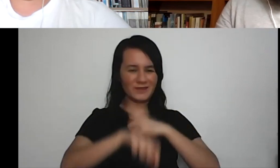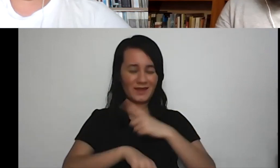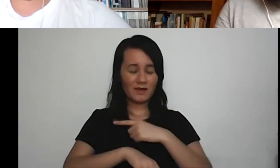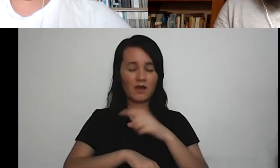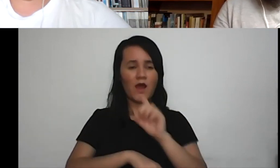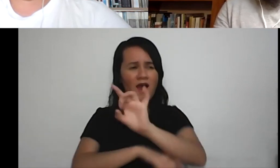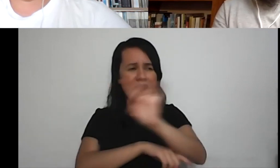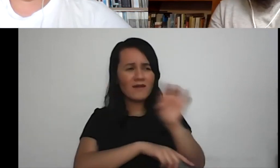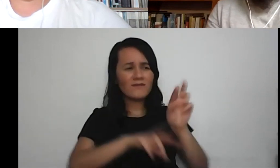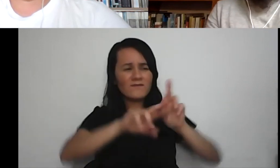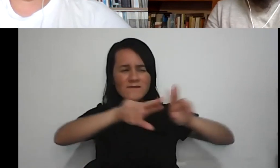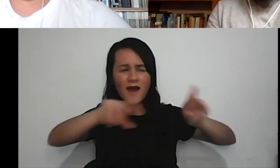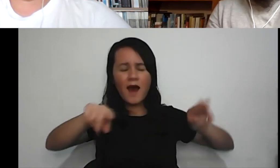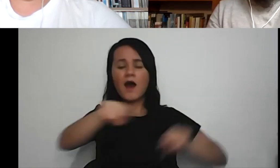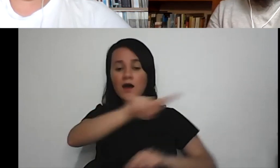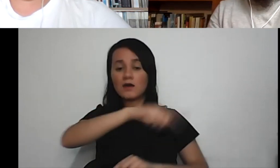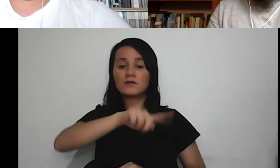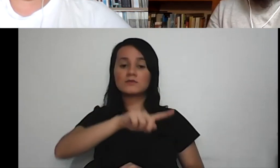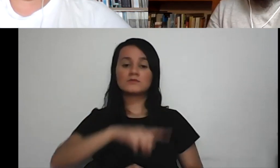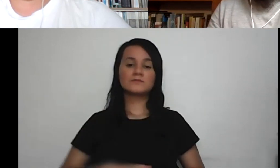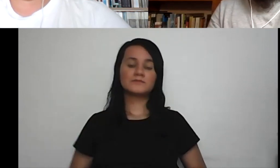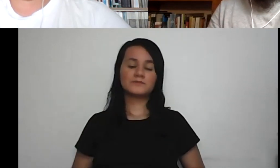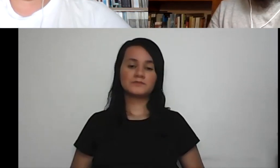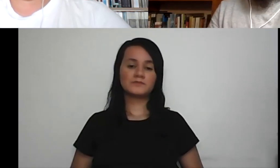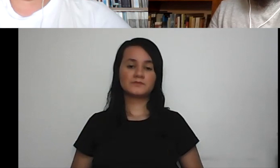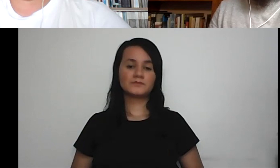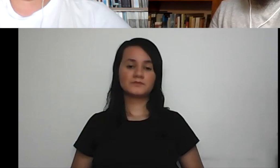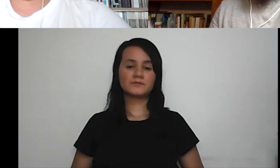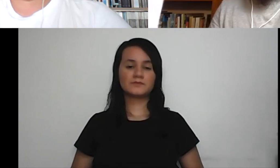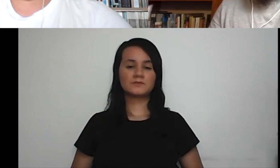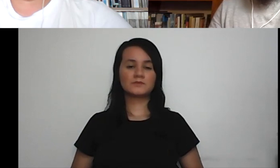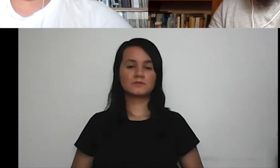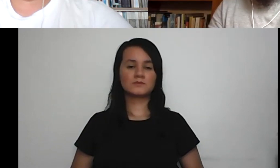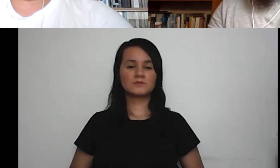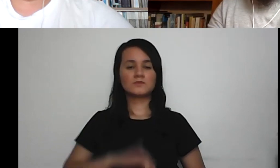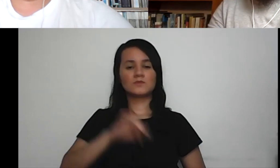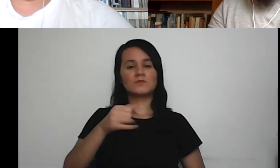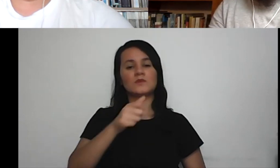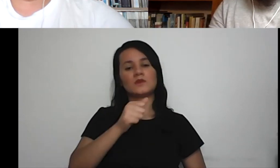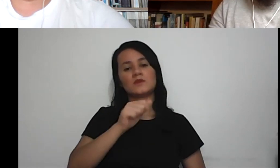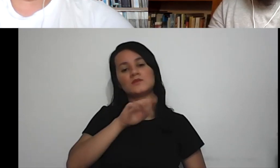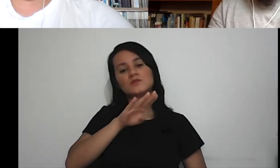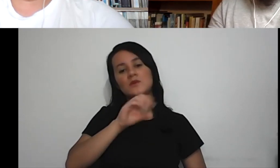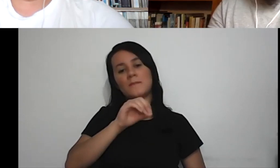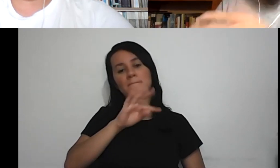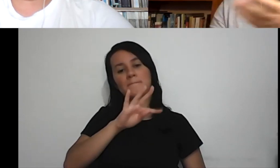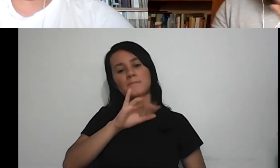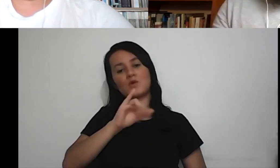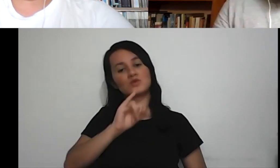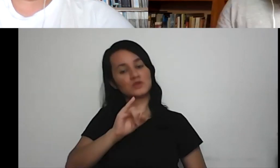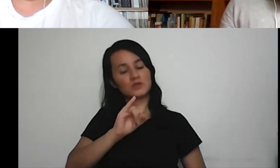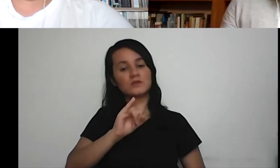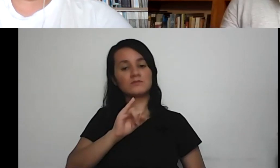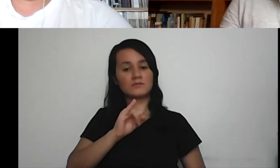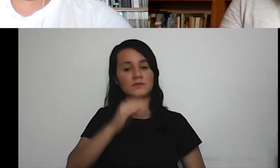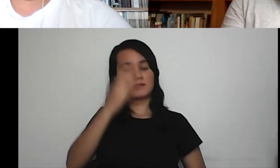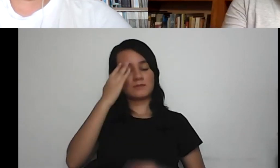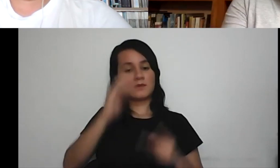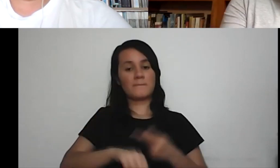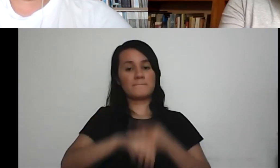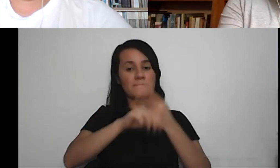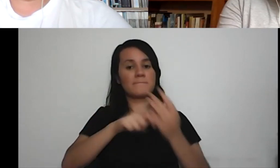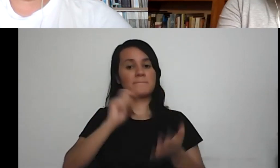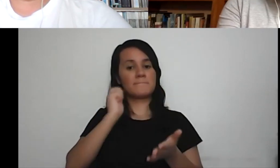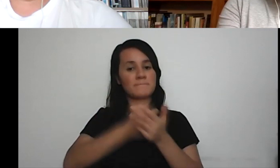desses ganhadores, né, de prêmios, inclusive do Jabuti, né, que é um prêmio pago, que é mais difícil para os